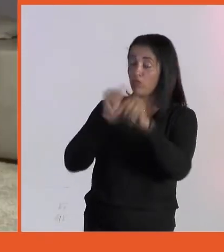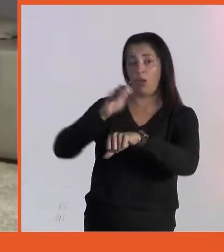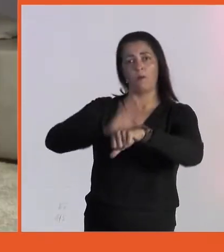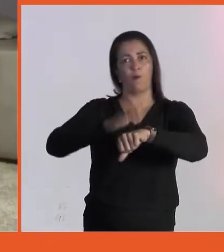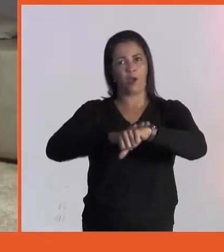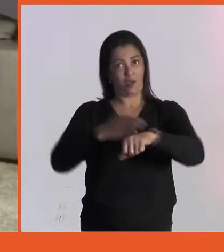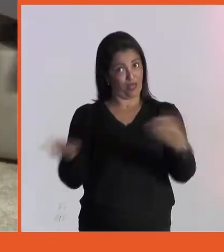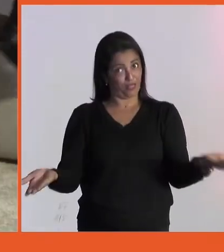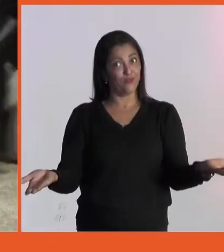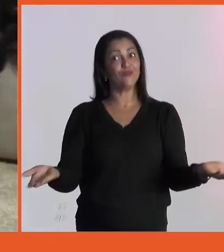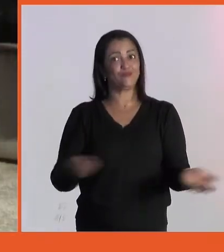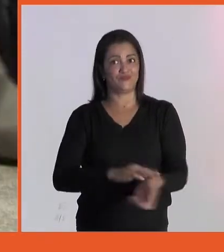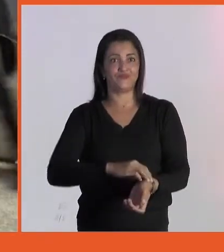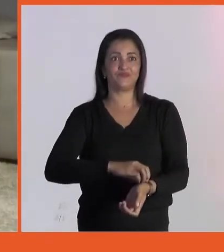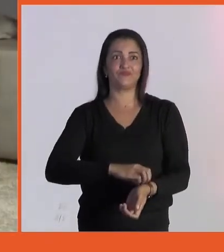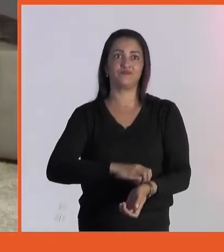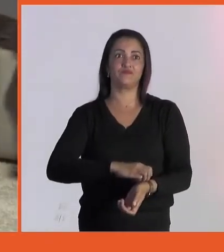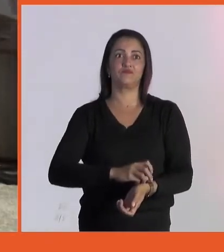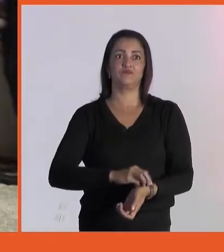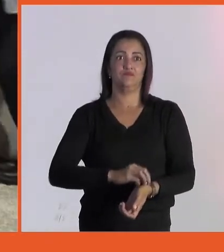momento.